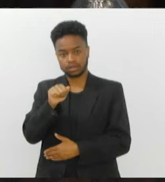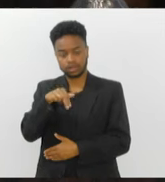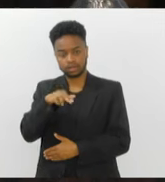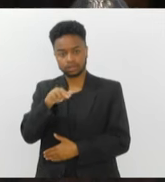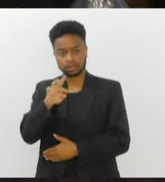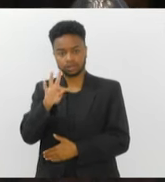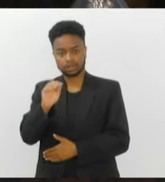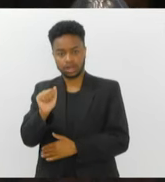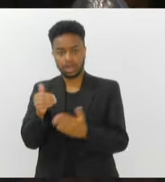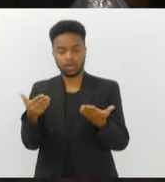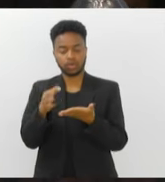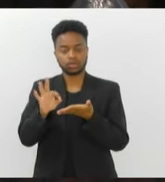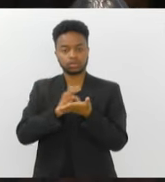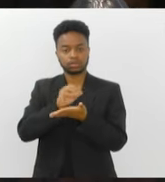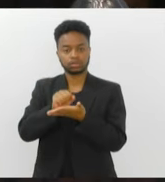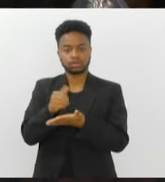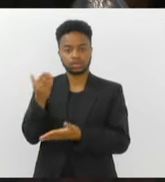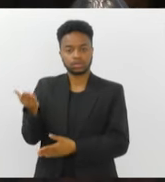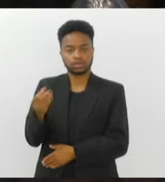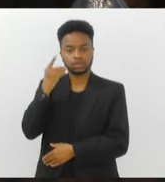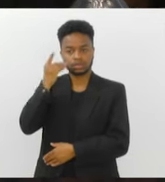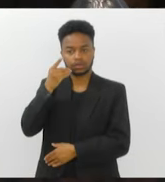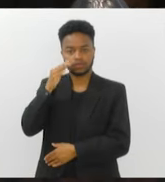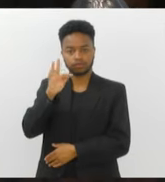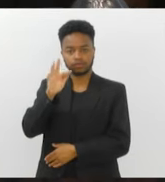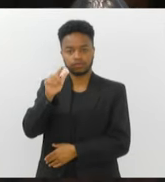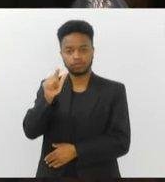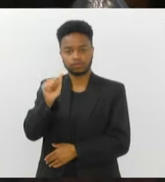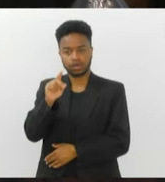orador, nosso nobre deputado Serafim.